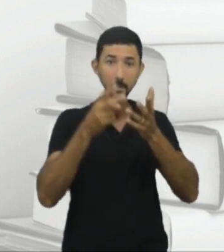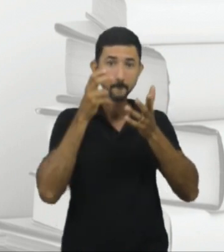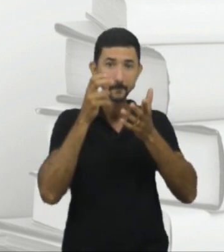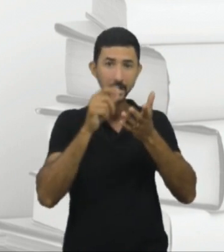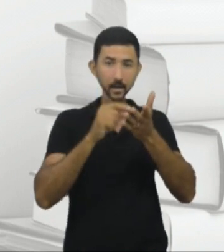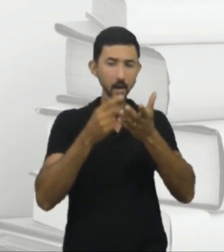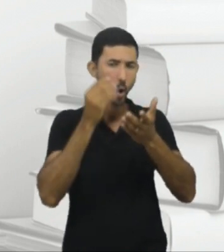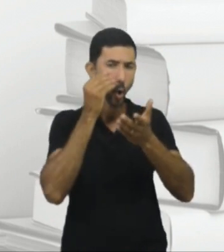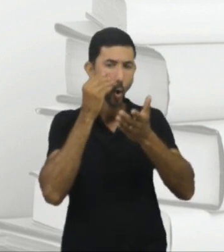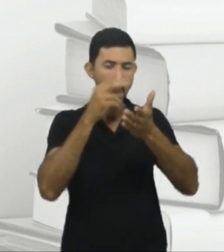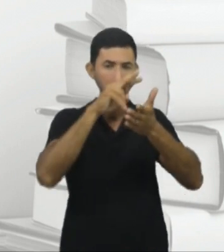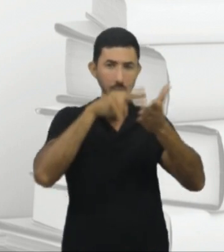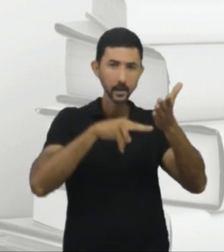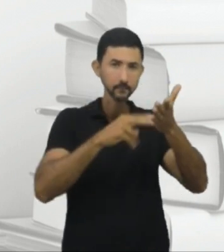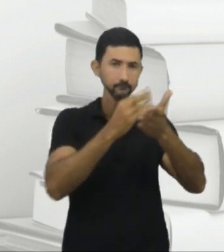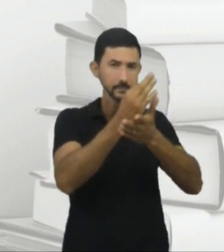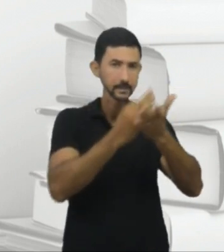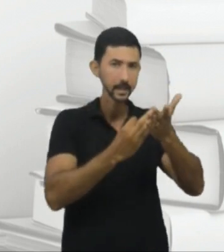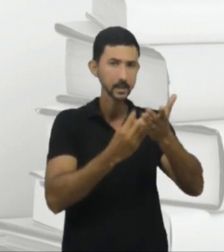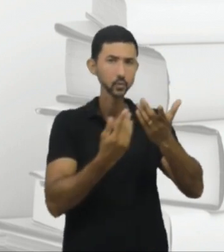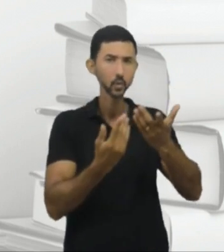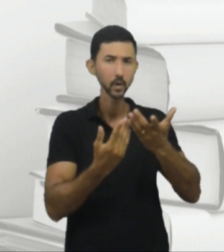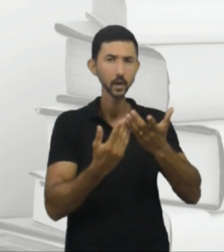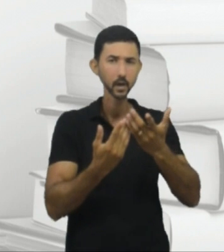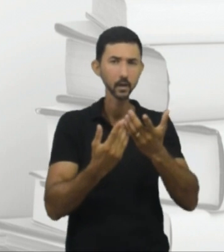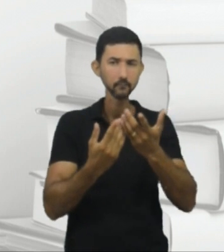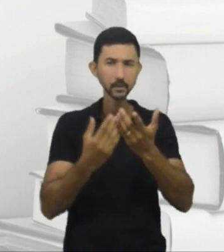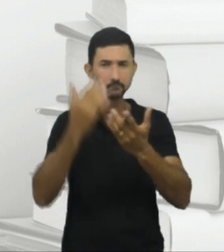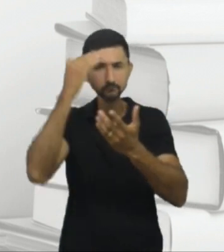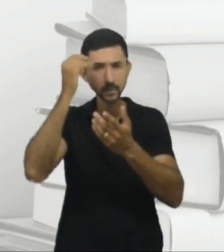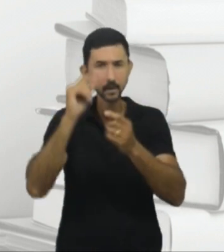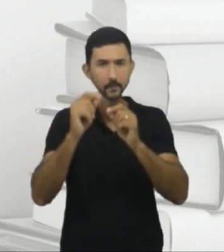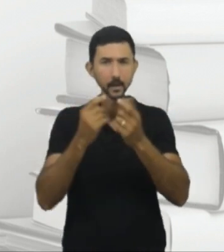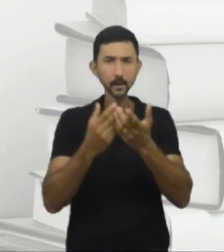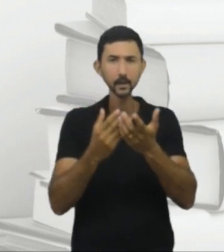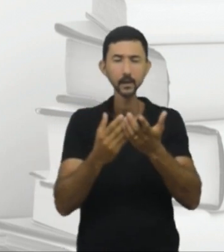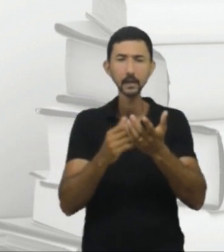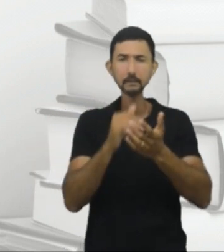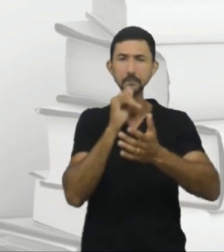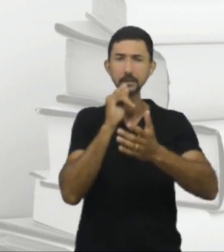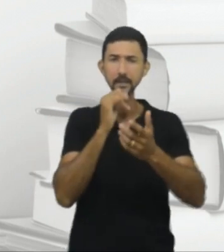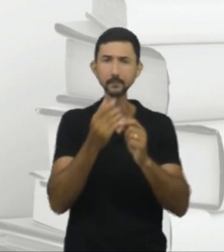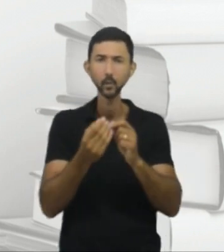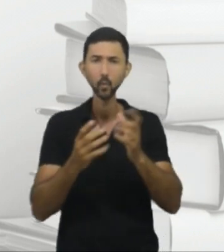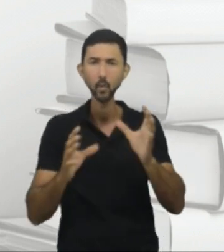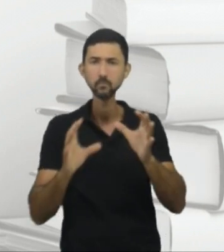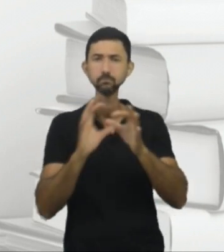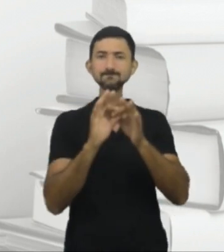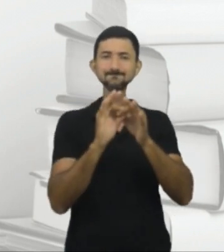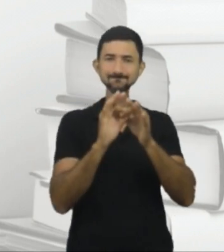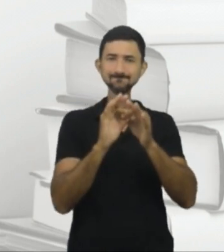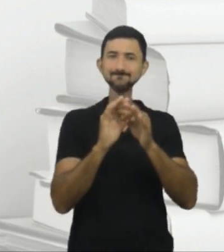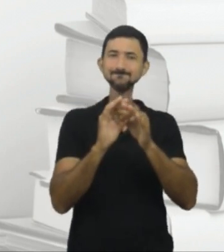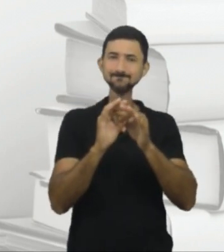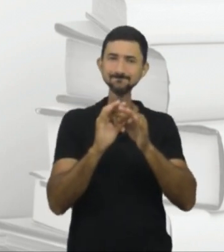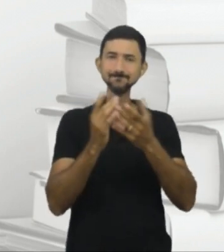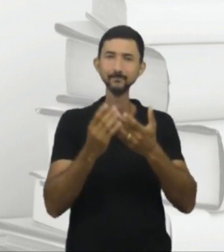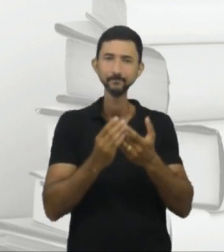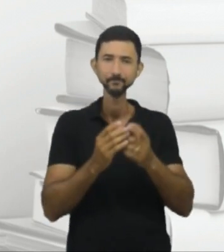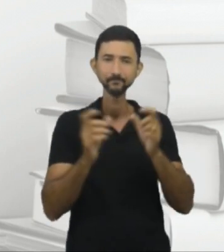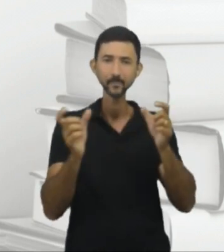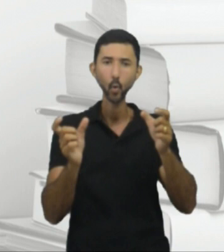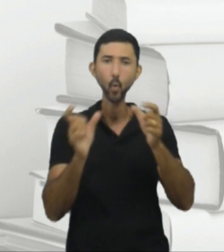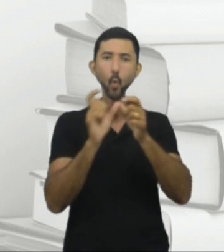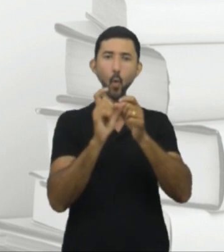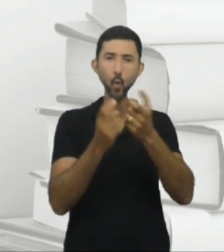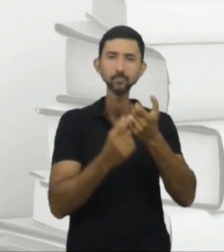prestar atenção no texto aí junto comigo, você vai ver que eles ligam o substantivo mãe,